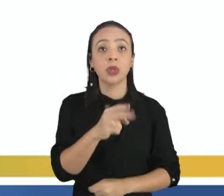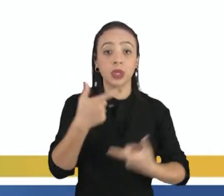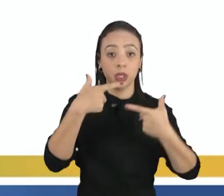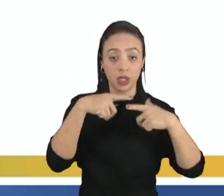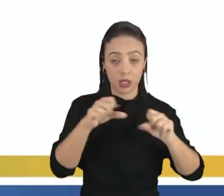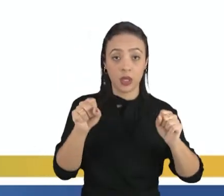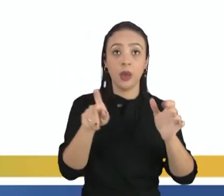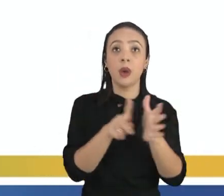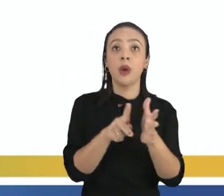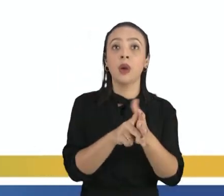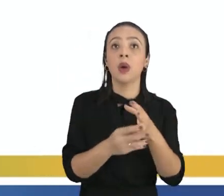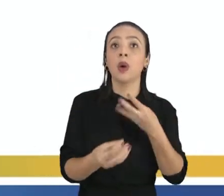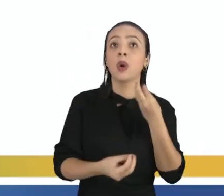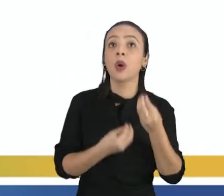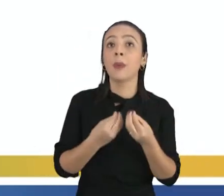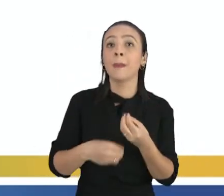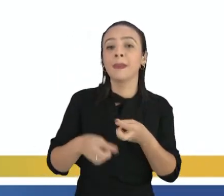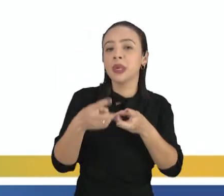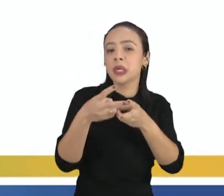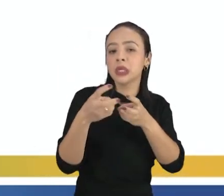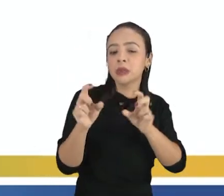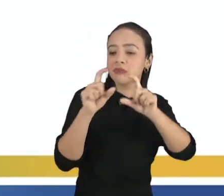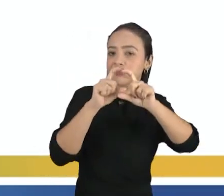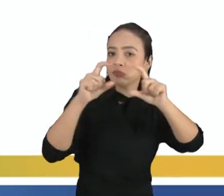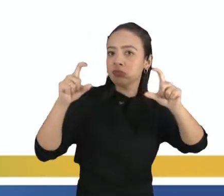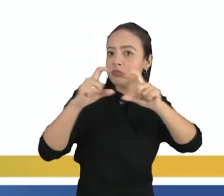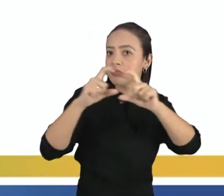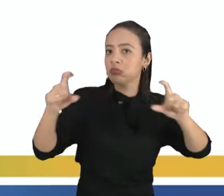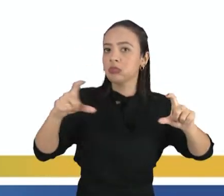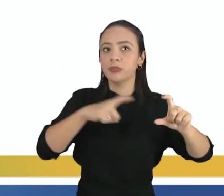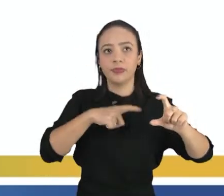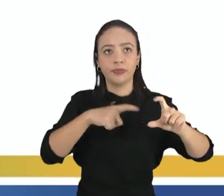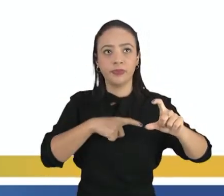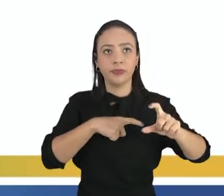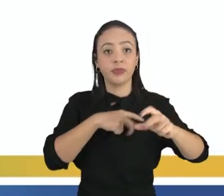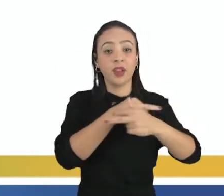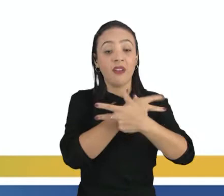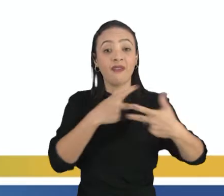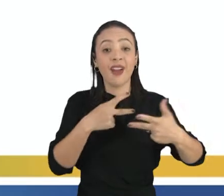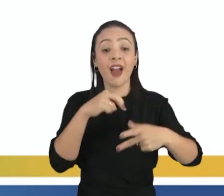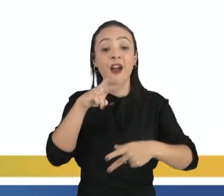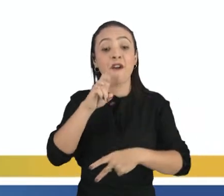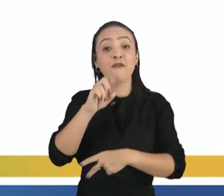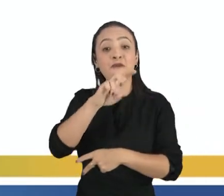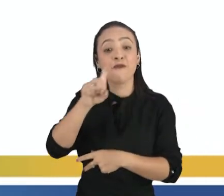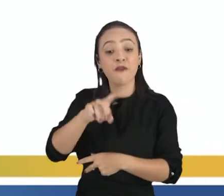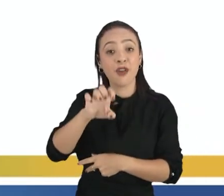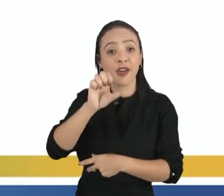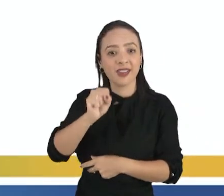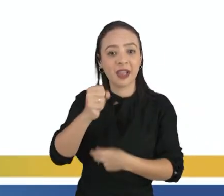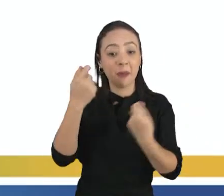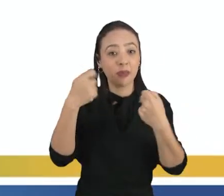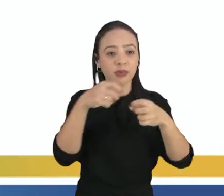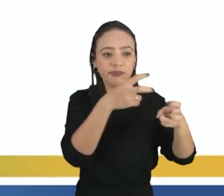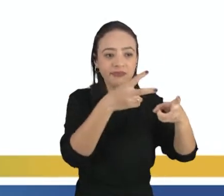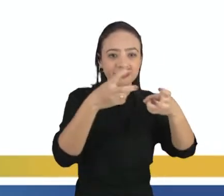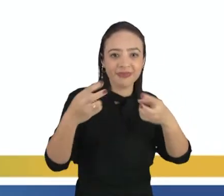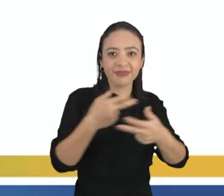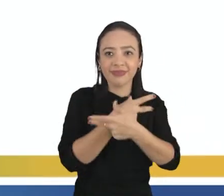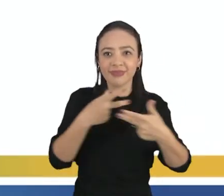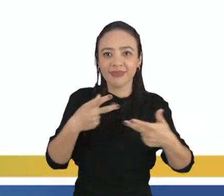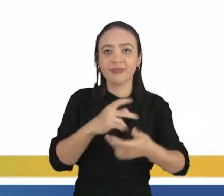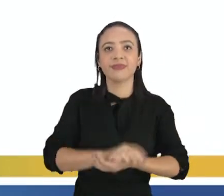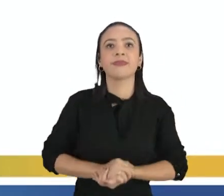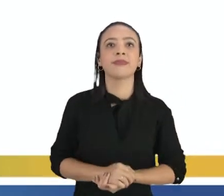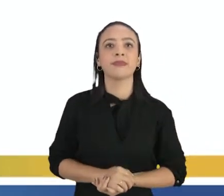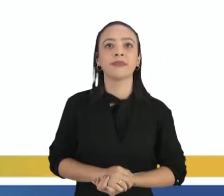na linguística para analisar os enunciados nos quais várias vozes são percebidas